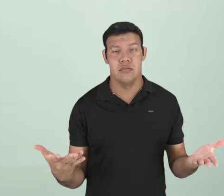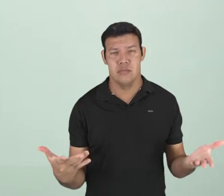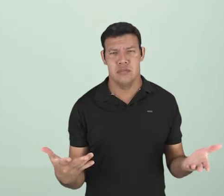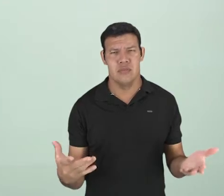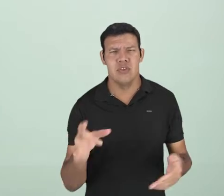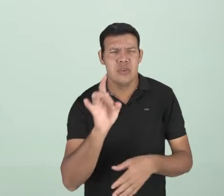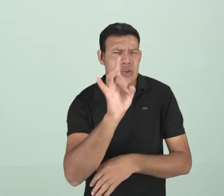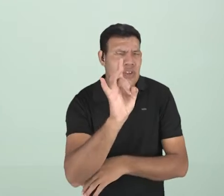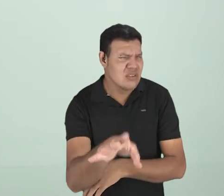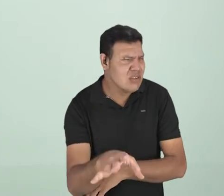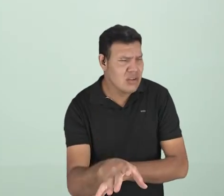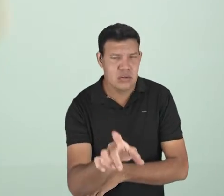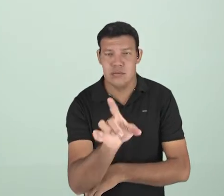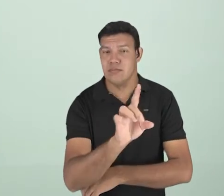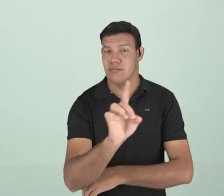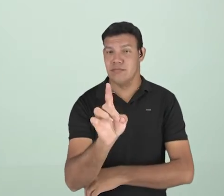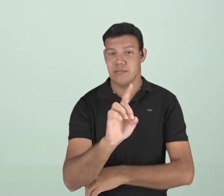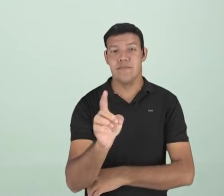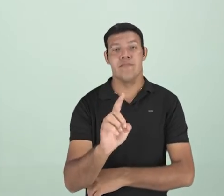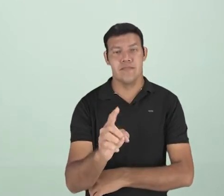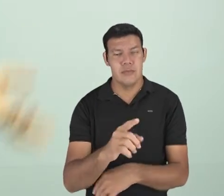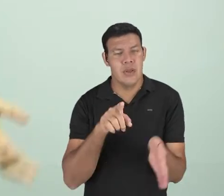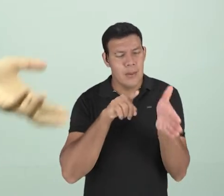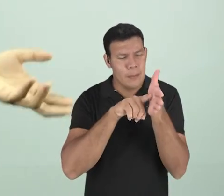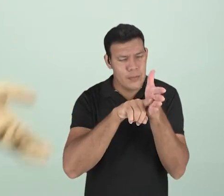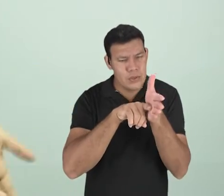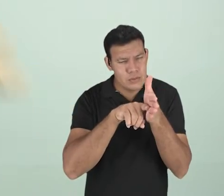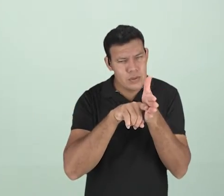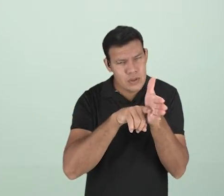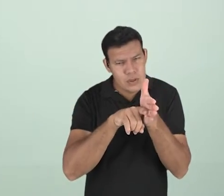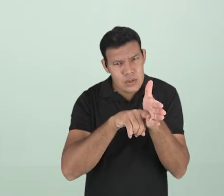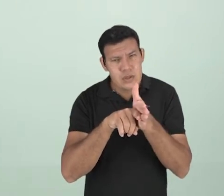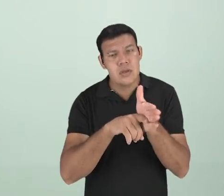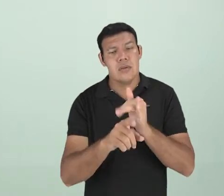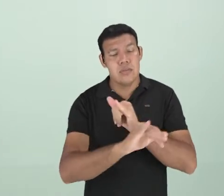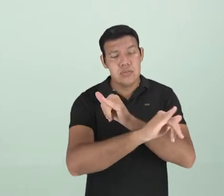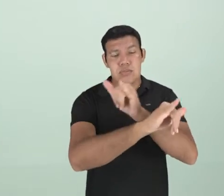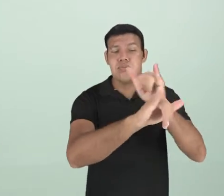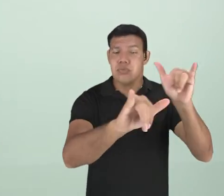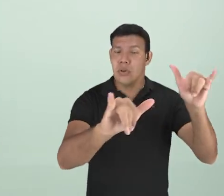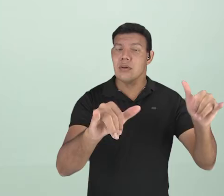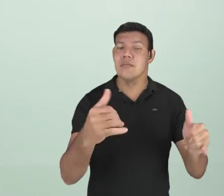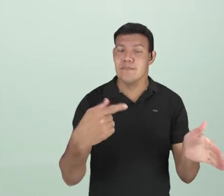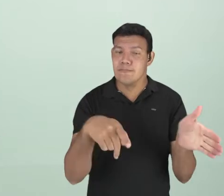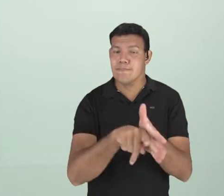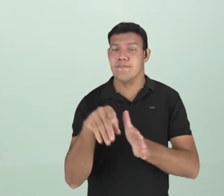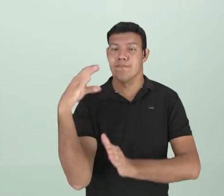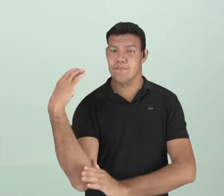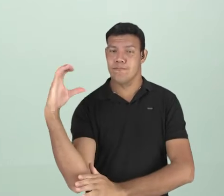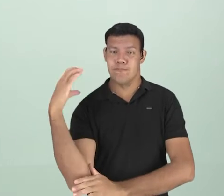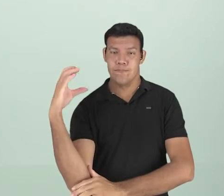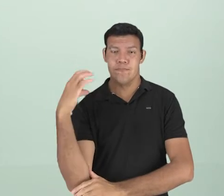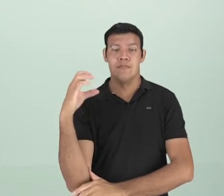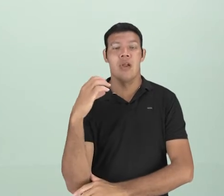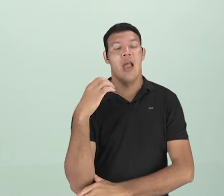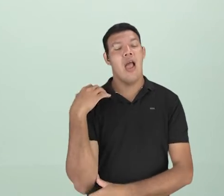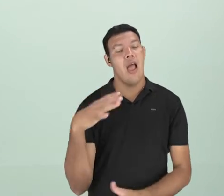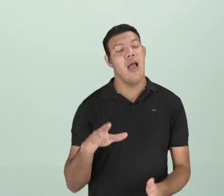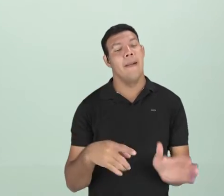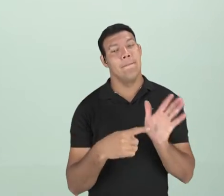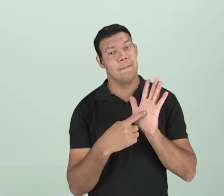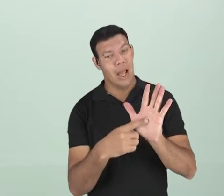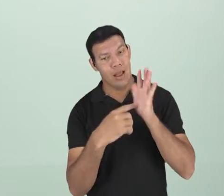não falavam só disso, mas eles já são pesquisadores e divulgadores científicos que trazem informações